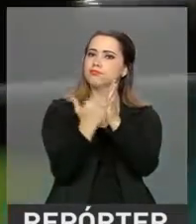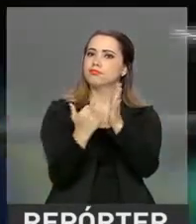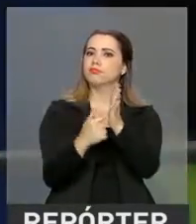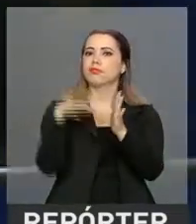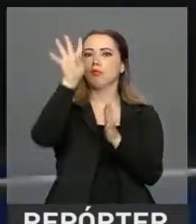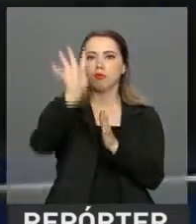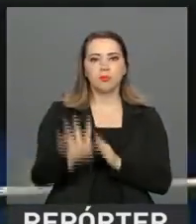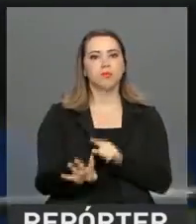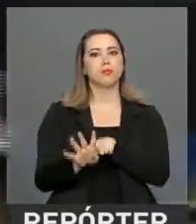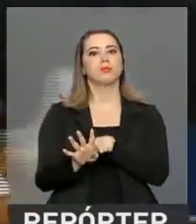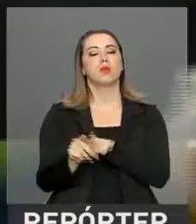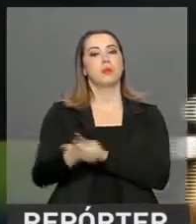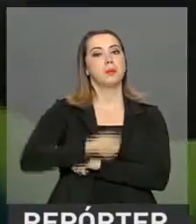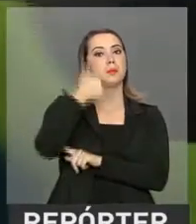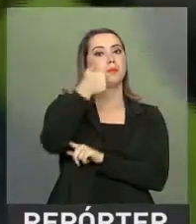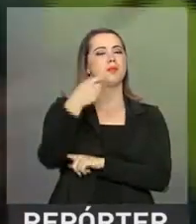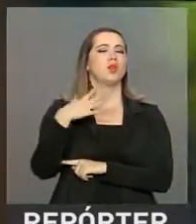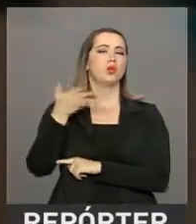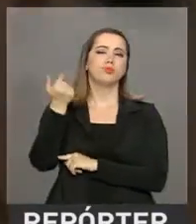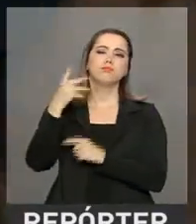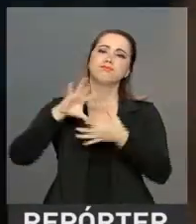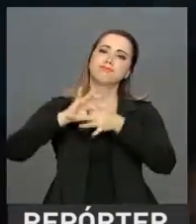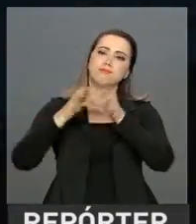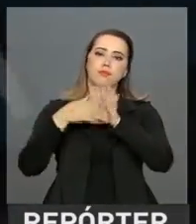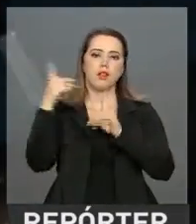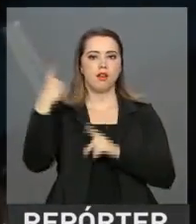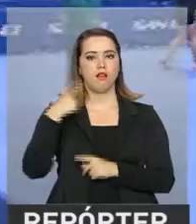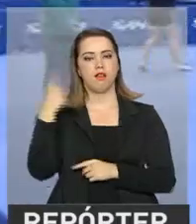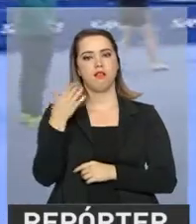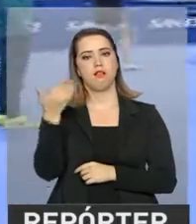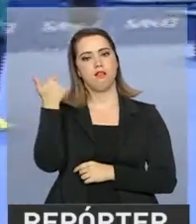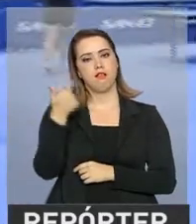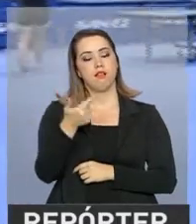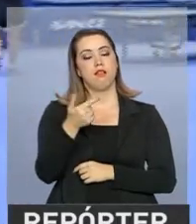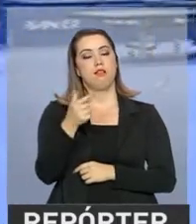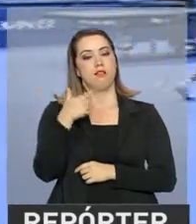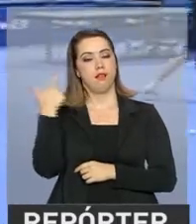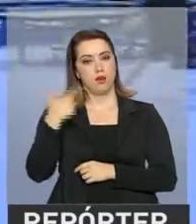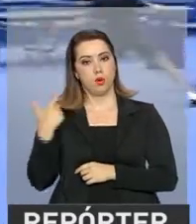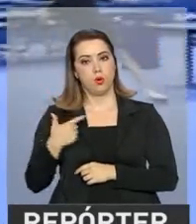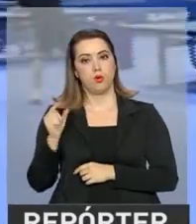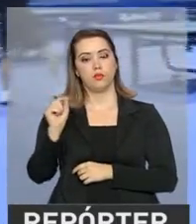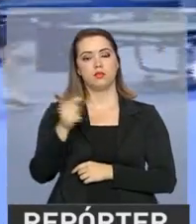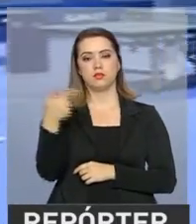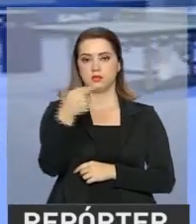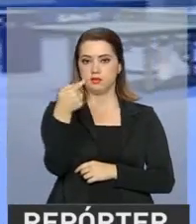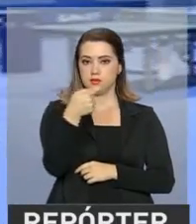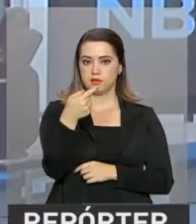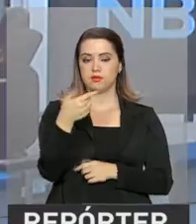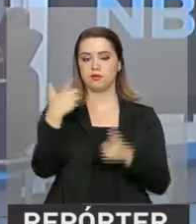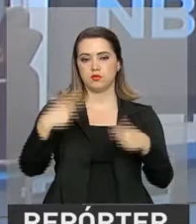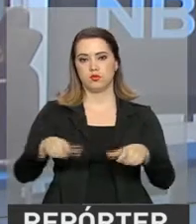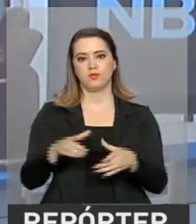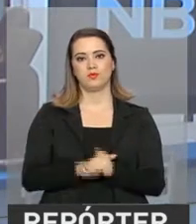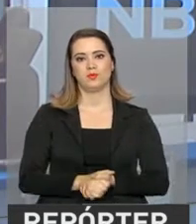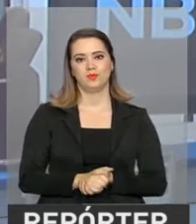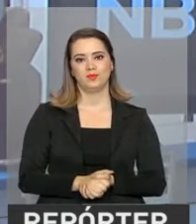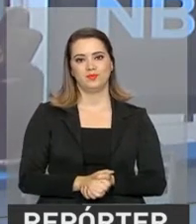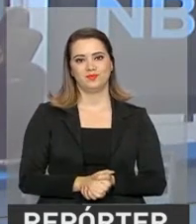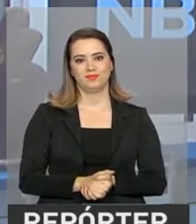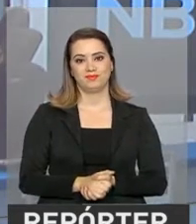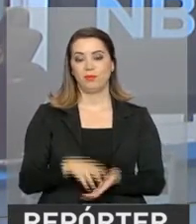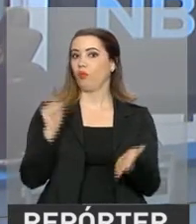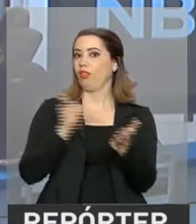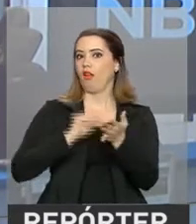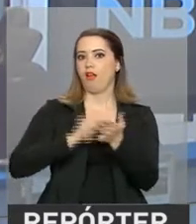disputa em londres onde o país ficou em sétimo lugar com 43 medalhas no total faltam